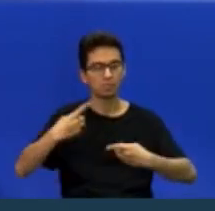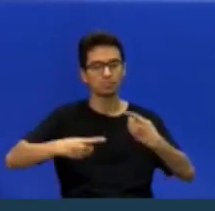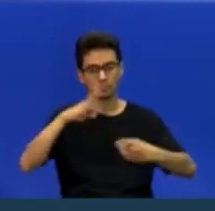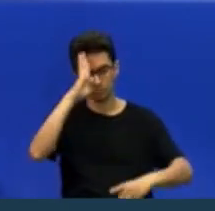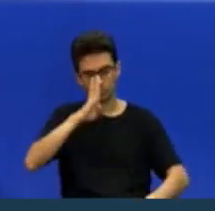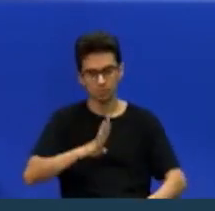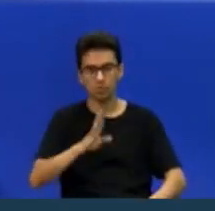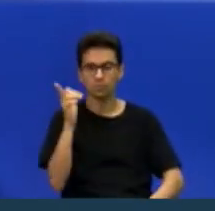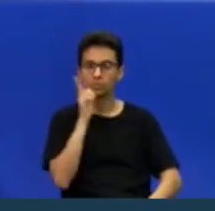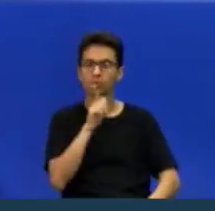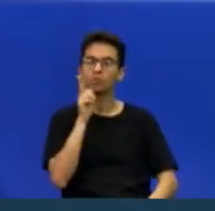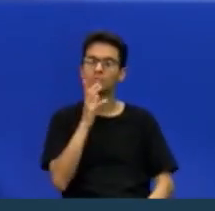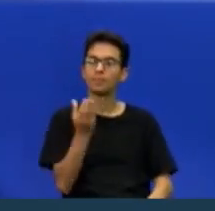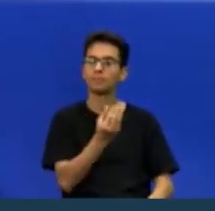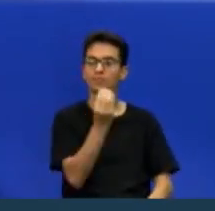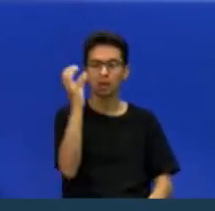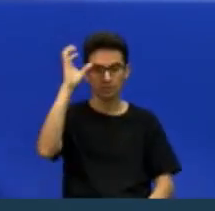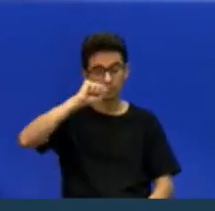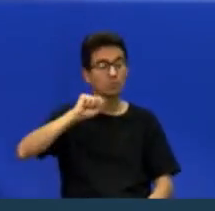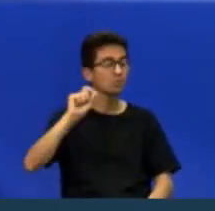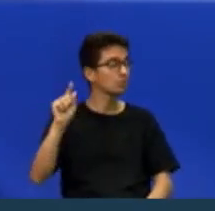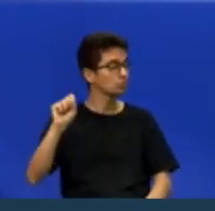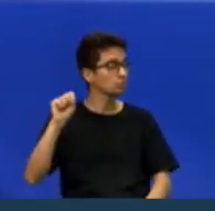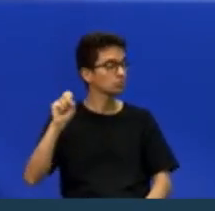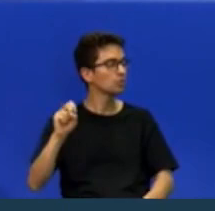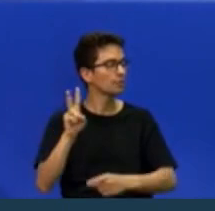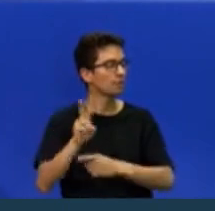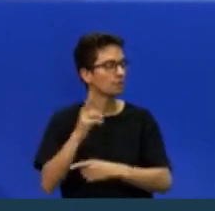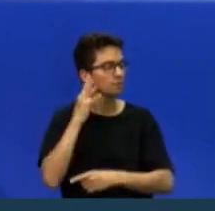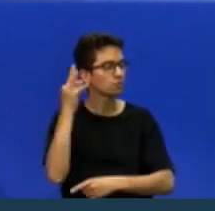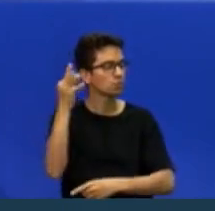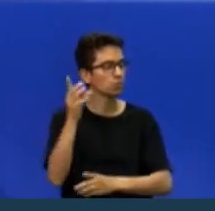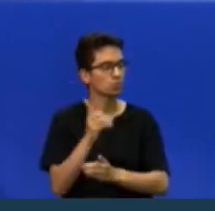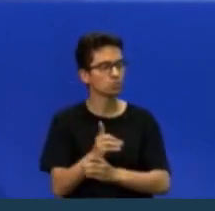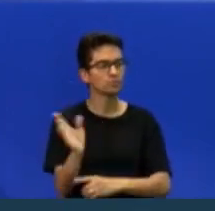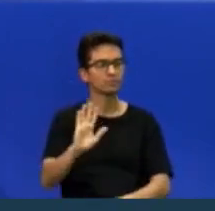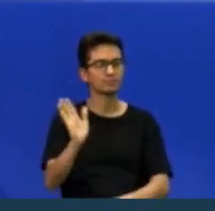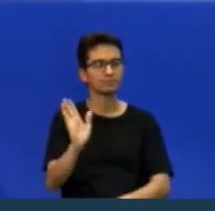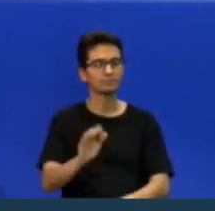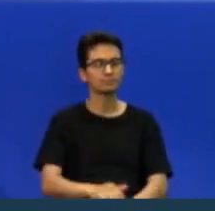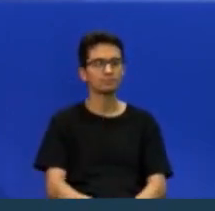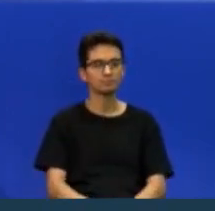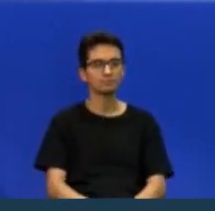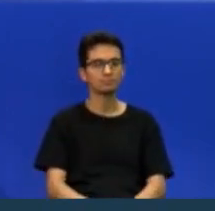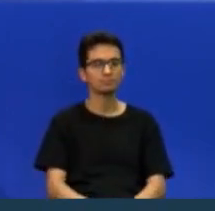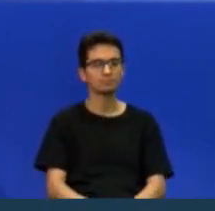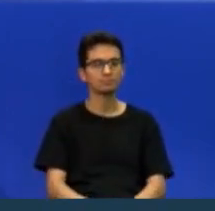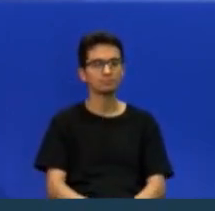brasileira e tenha aprendido bastante sobre o SUS. Espero vê-lo em breve e até a próxima.